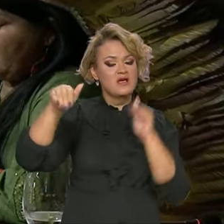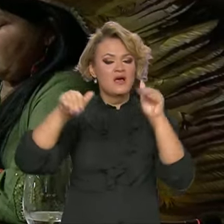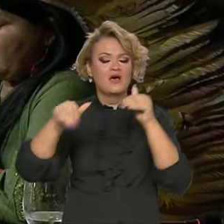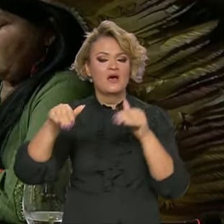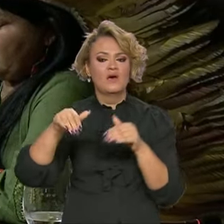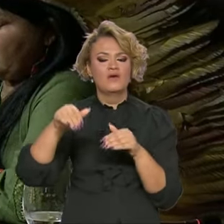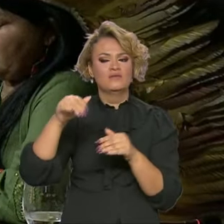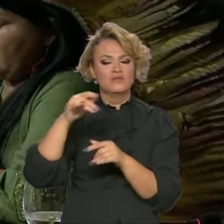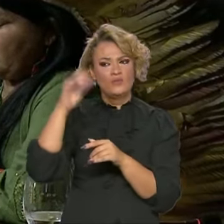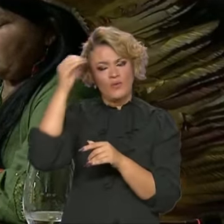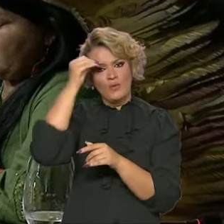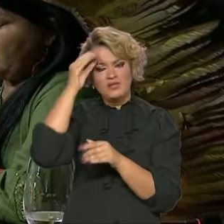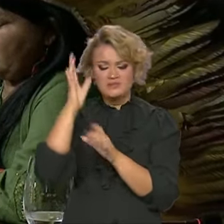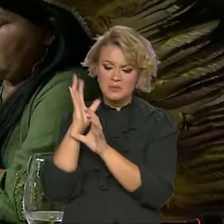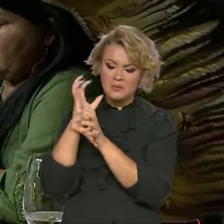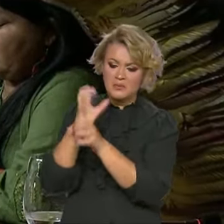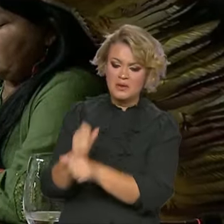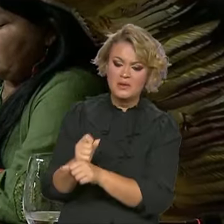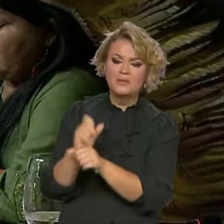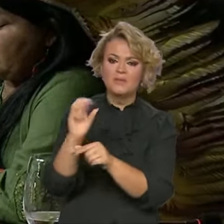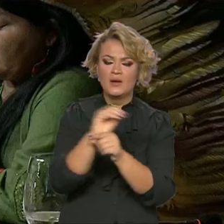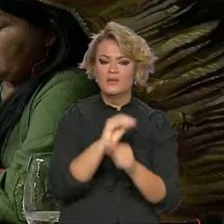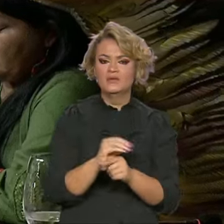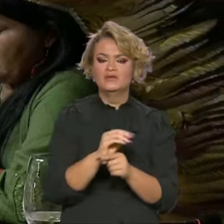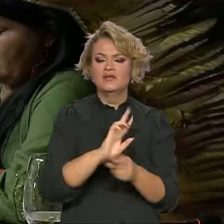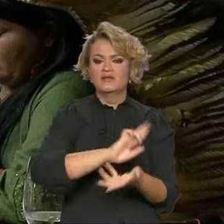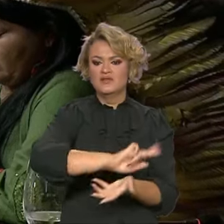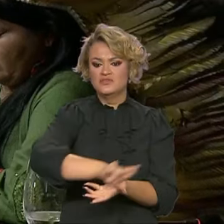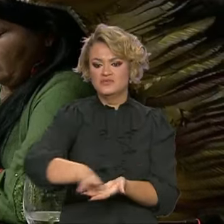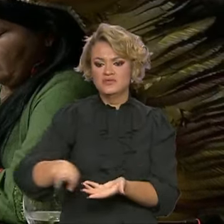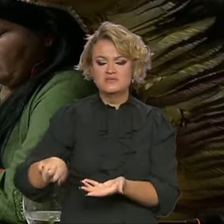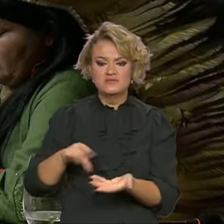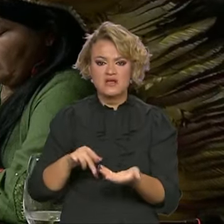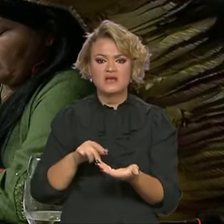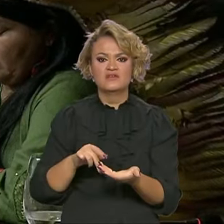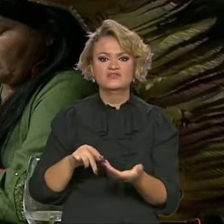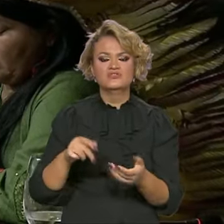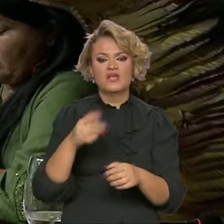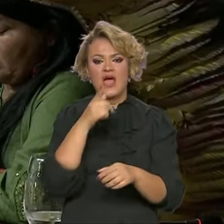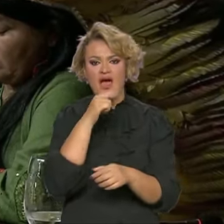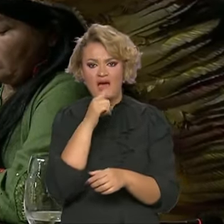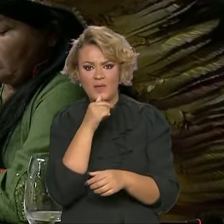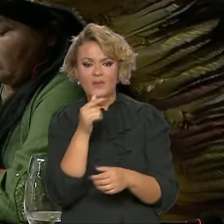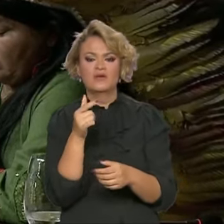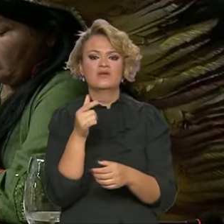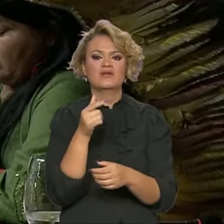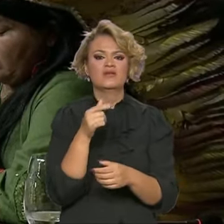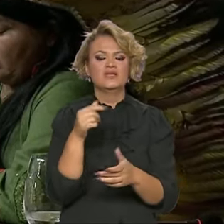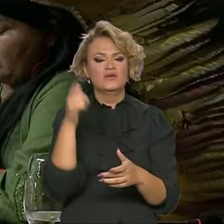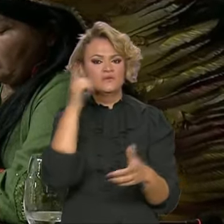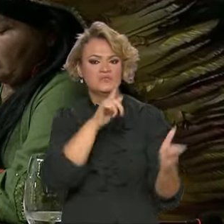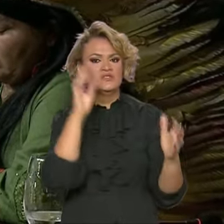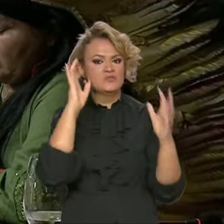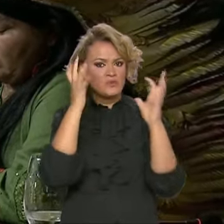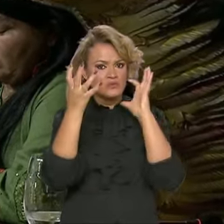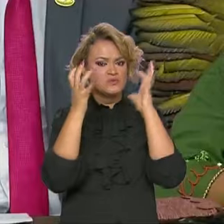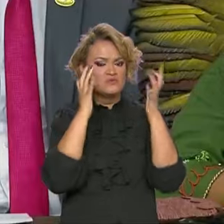conhecimento ancestral para conservar a biodiversidade, os rios e gerar